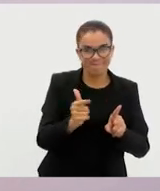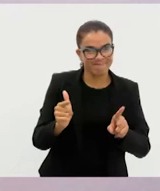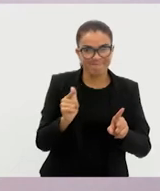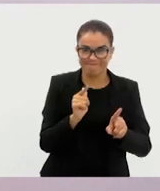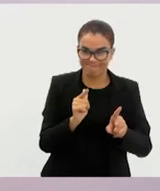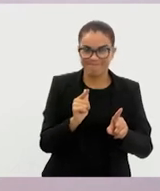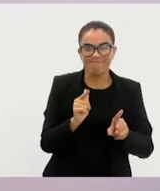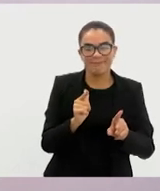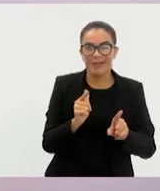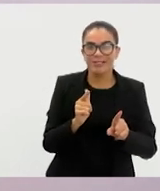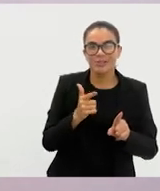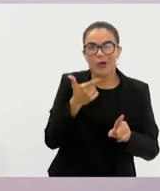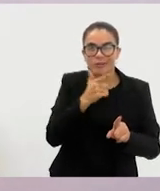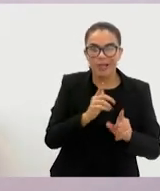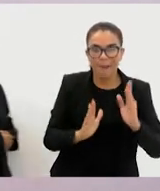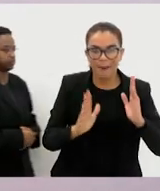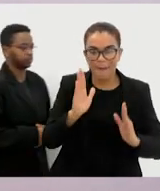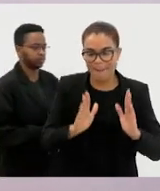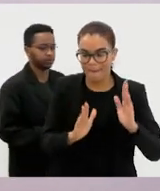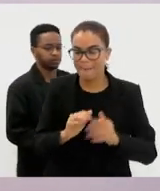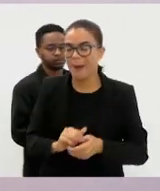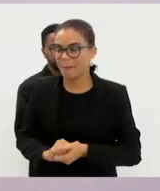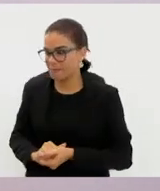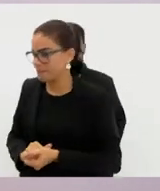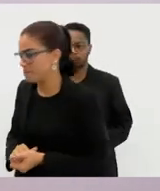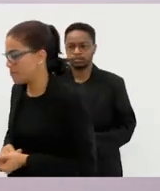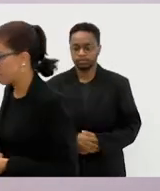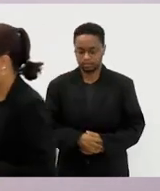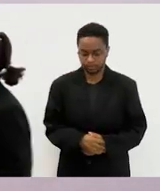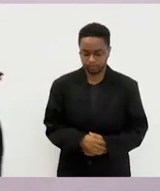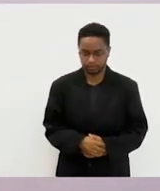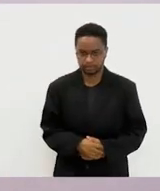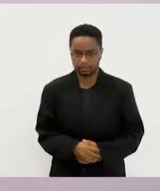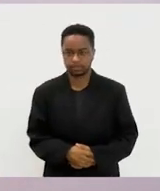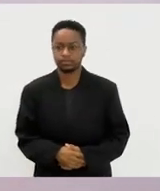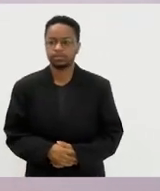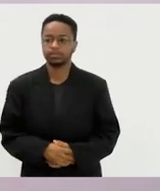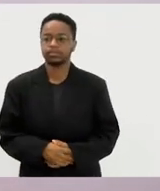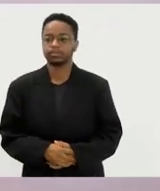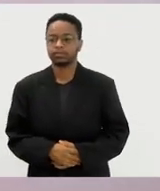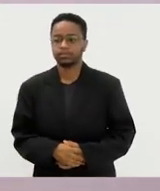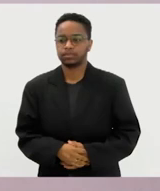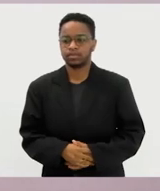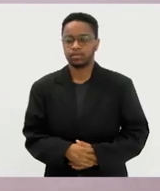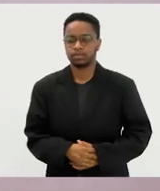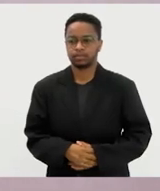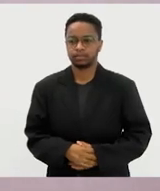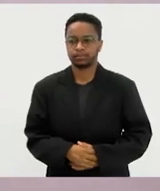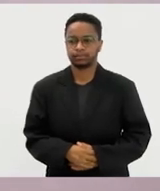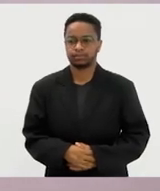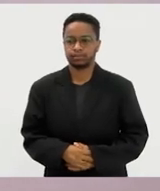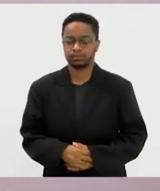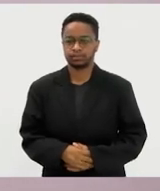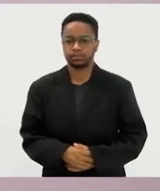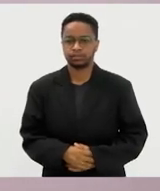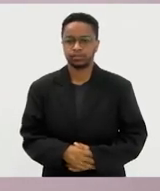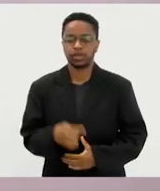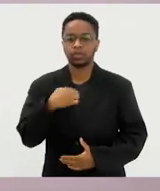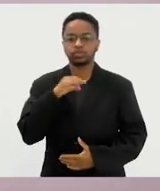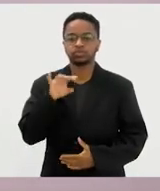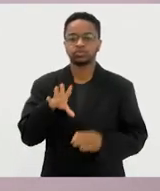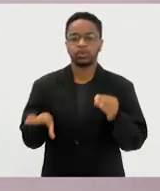gente prever que a gente tenha também situações como essa nesse ano. Só